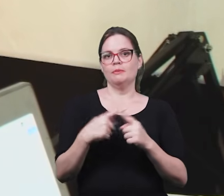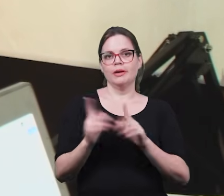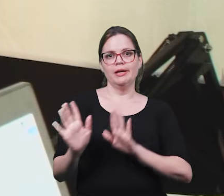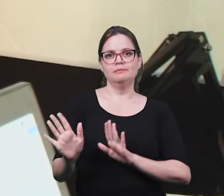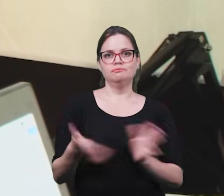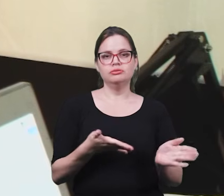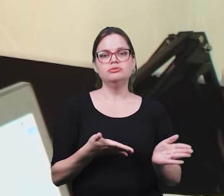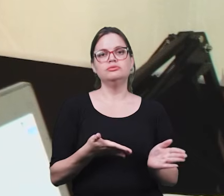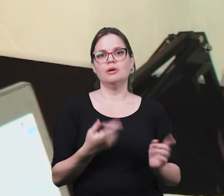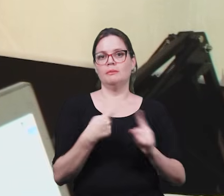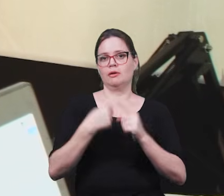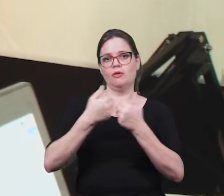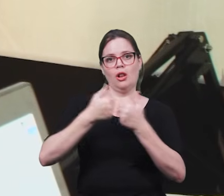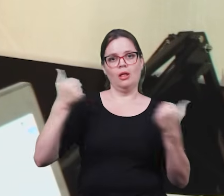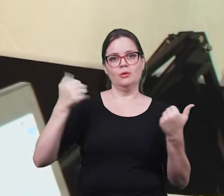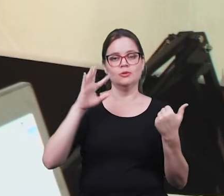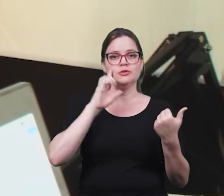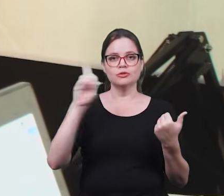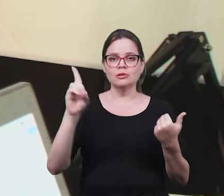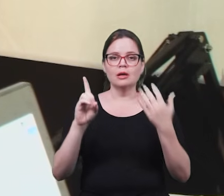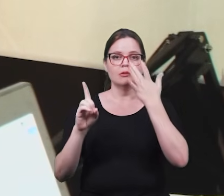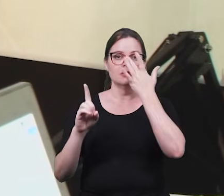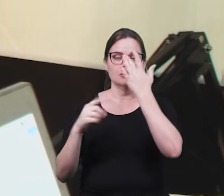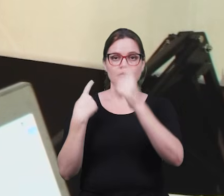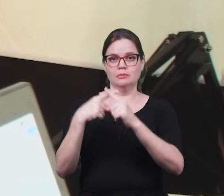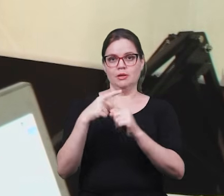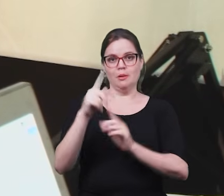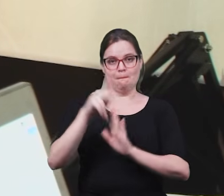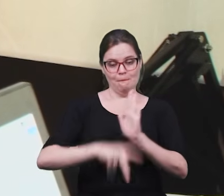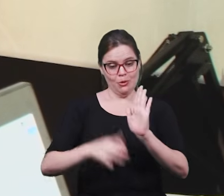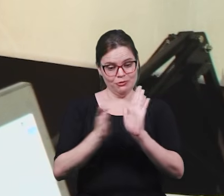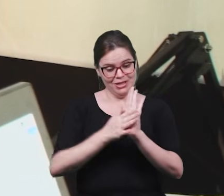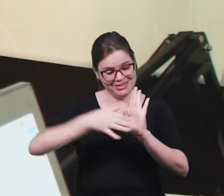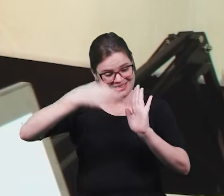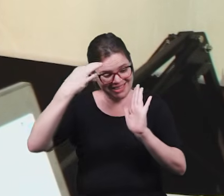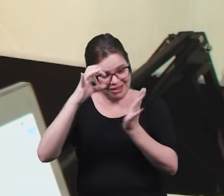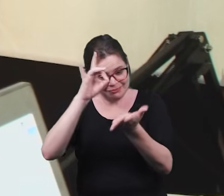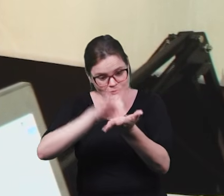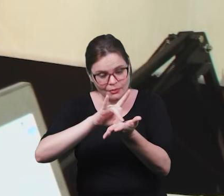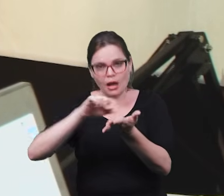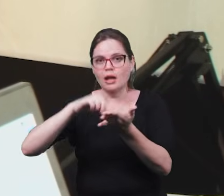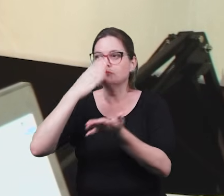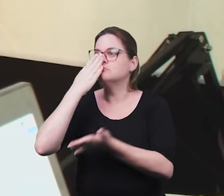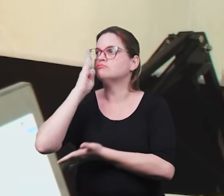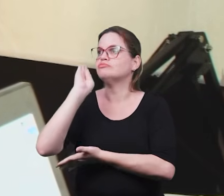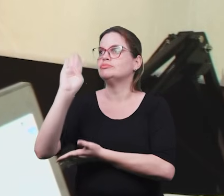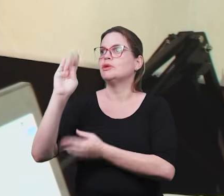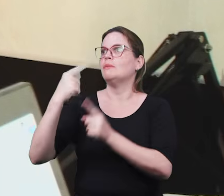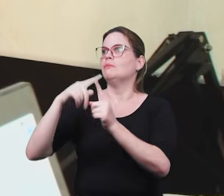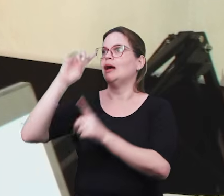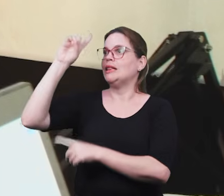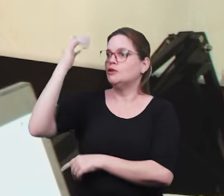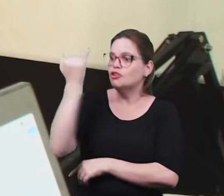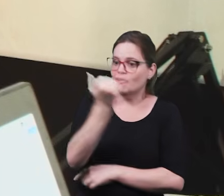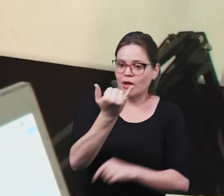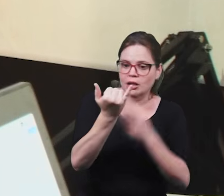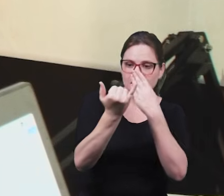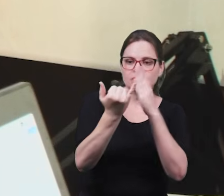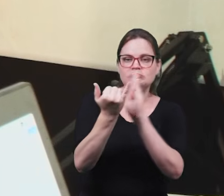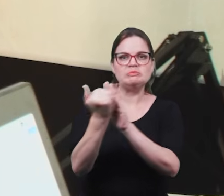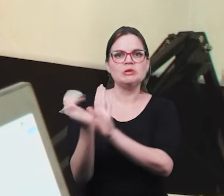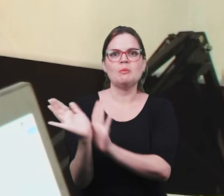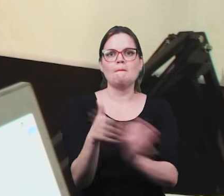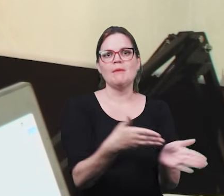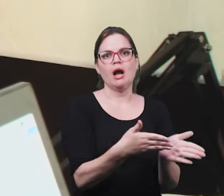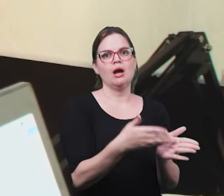desvio. Então o homem se desviou daquilo que era o projeto, a palavra de Deus. E por causa disso, ele foi